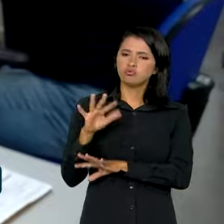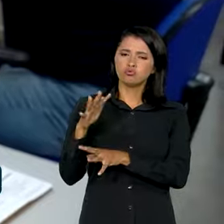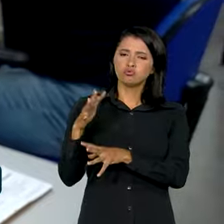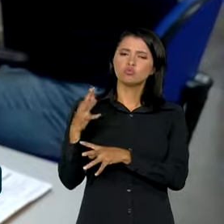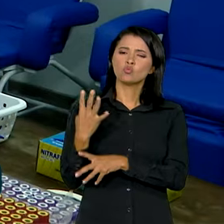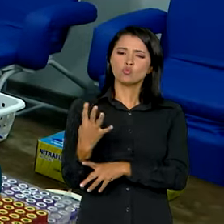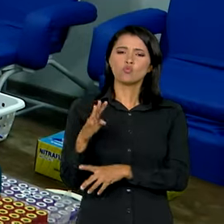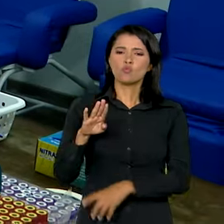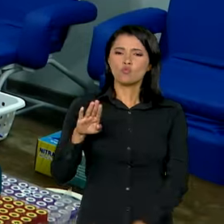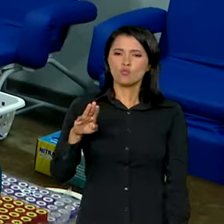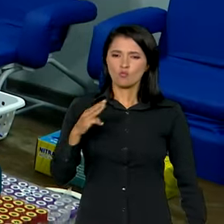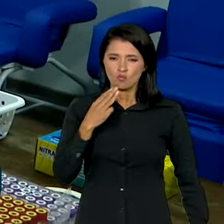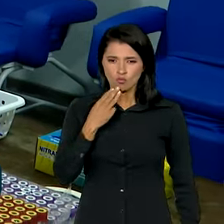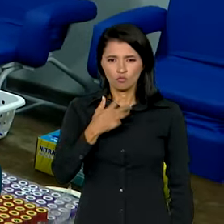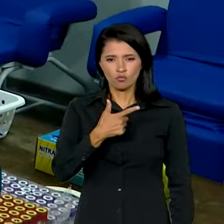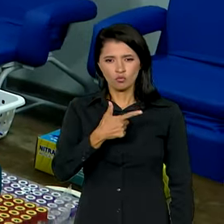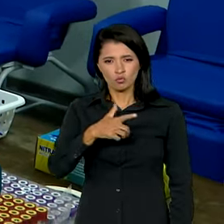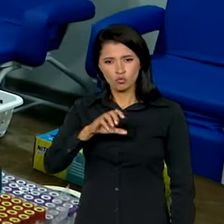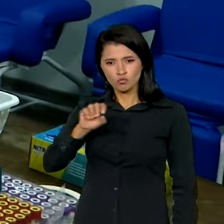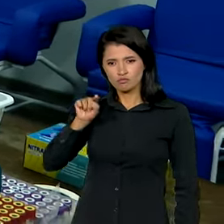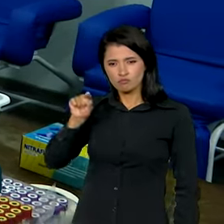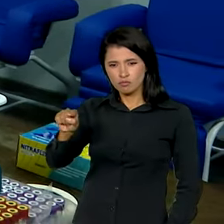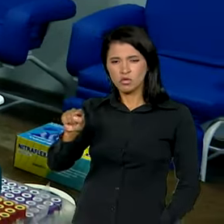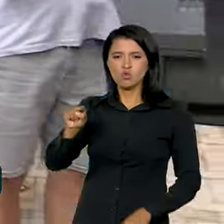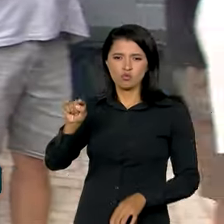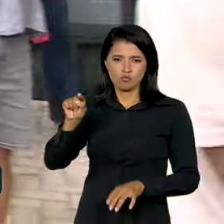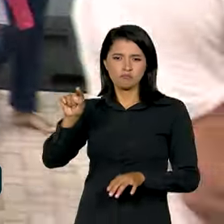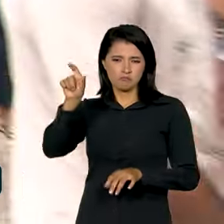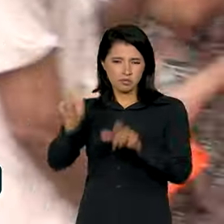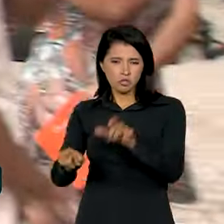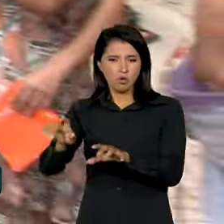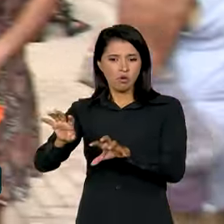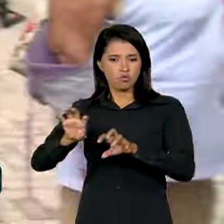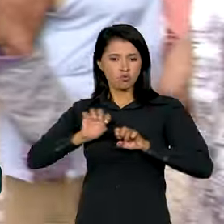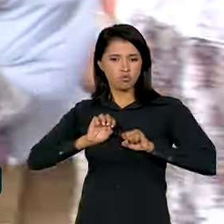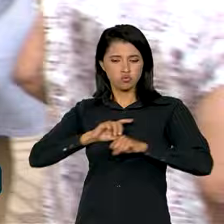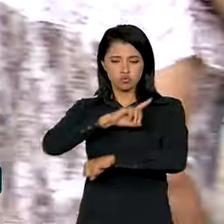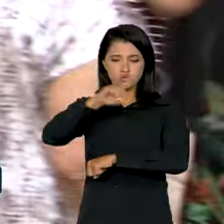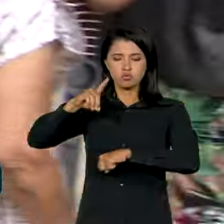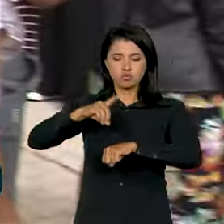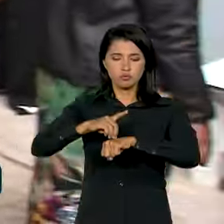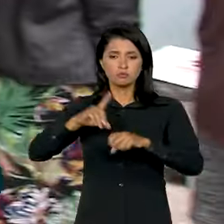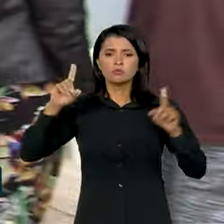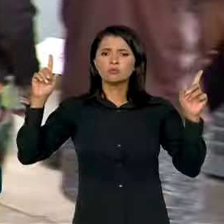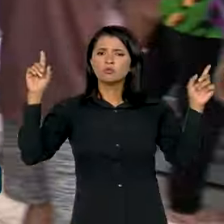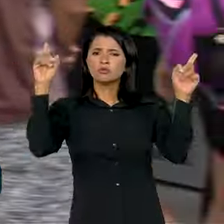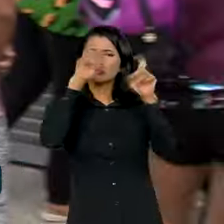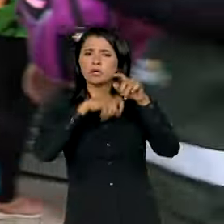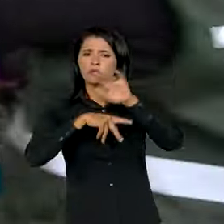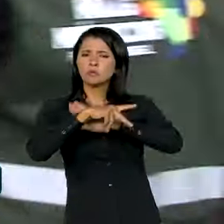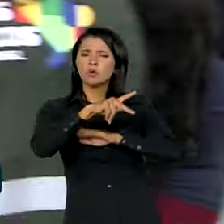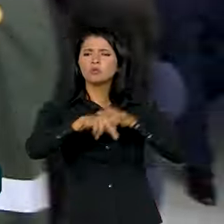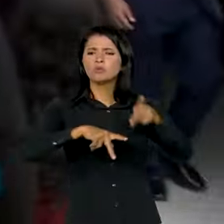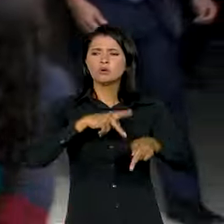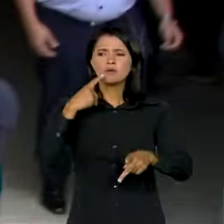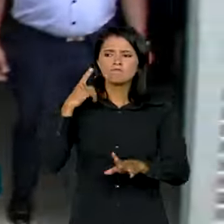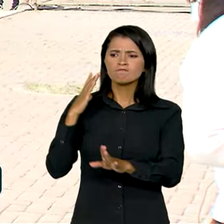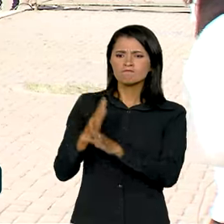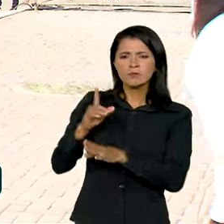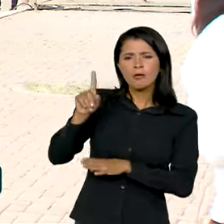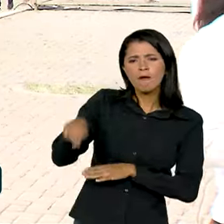4 milhões 200.000 casos de dengue e uma das dificuldades da população é identificar a